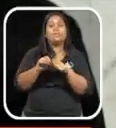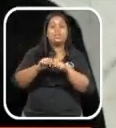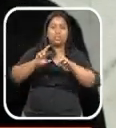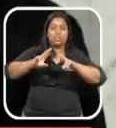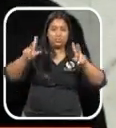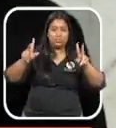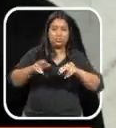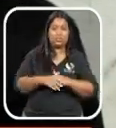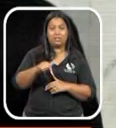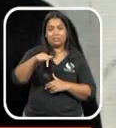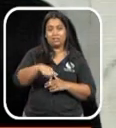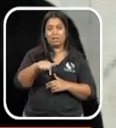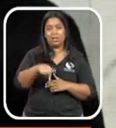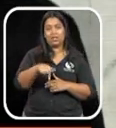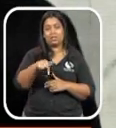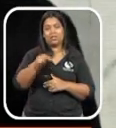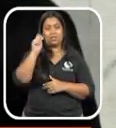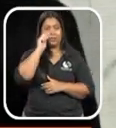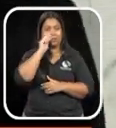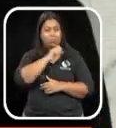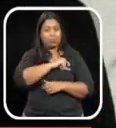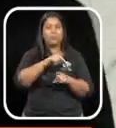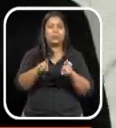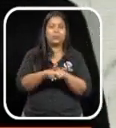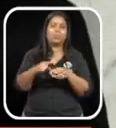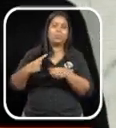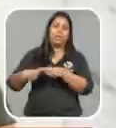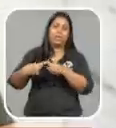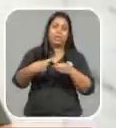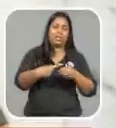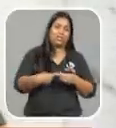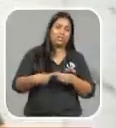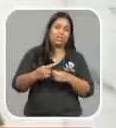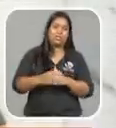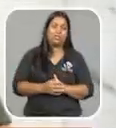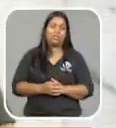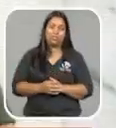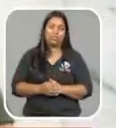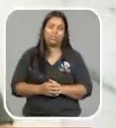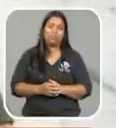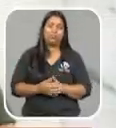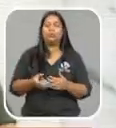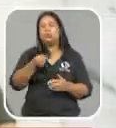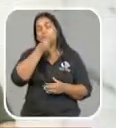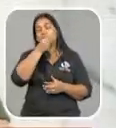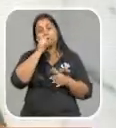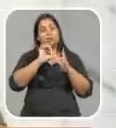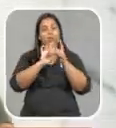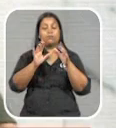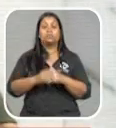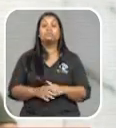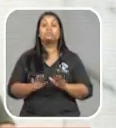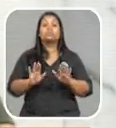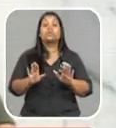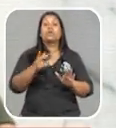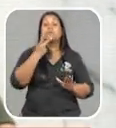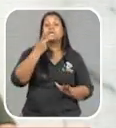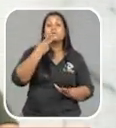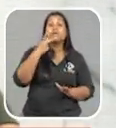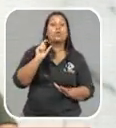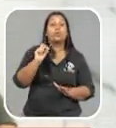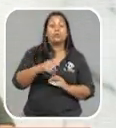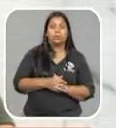na cidade. E o microfone é seu. Eu vou falar sobre uma percepção. Quando eu falo que a atmosfera mudou e tem